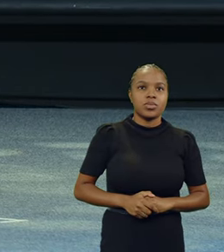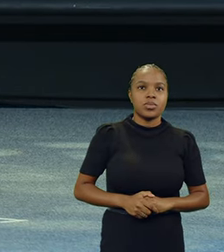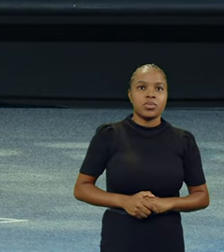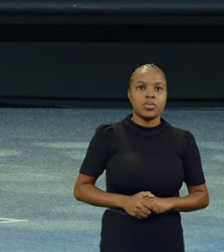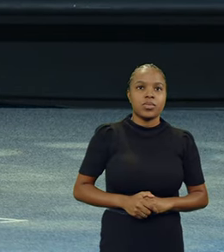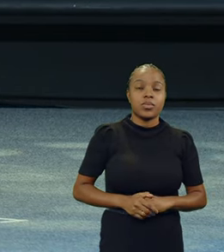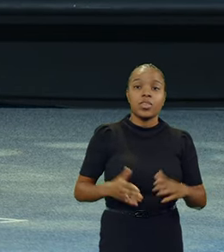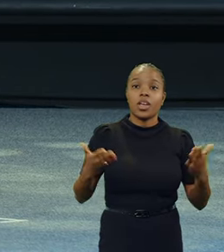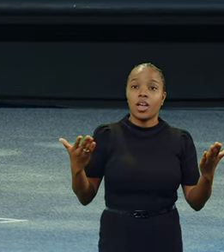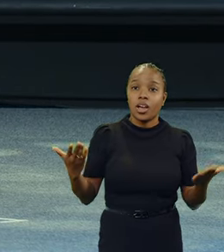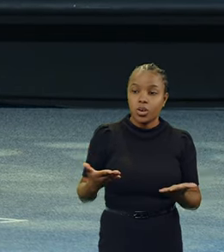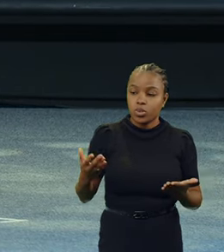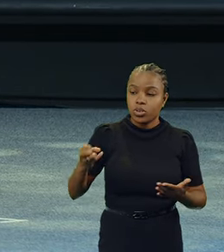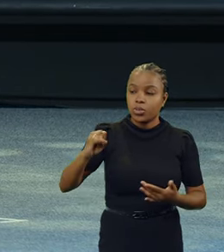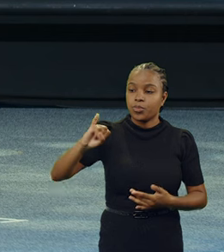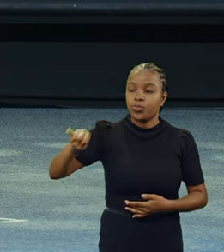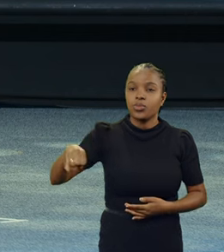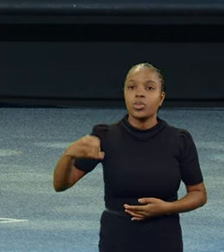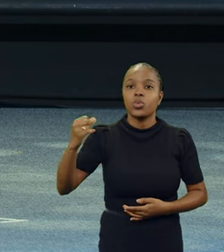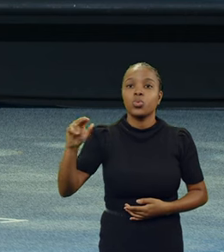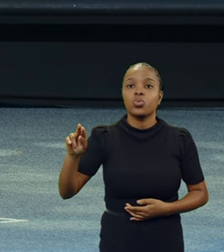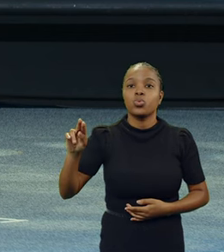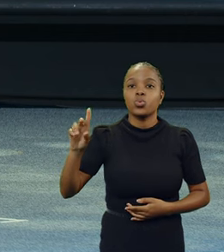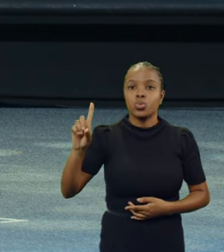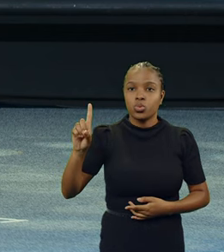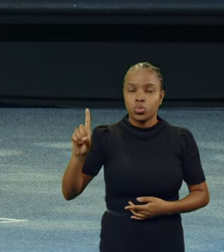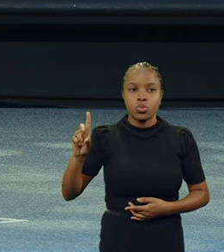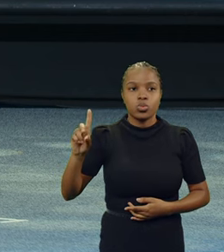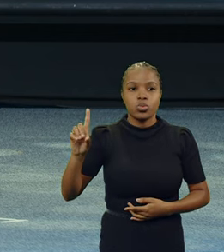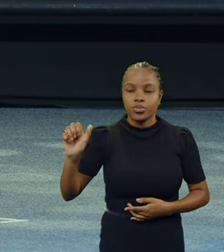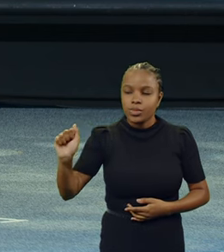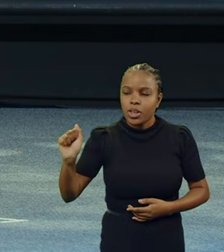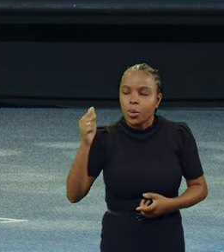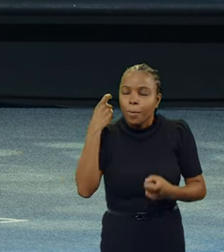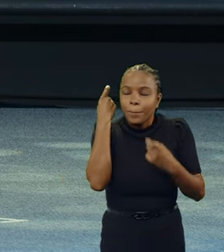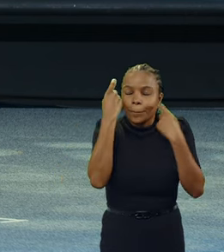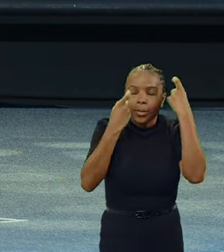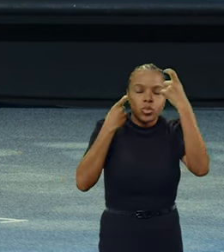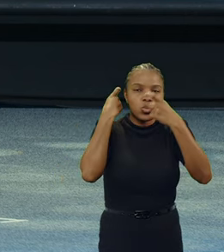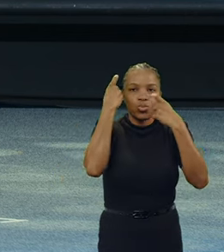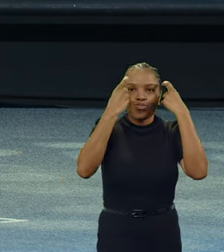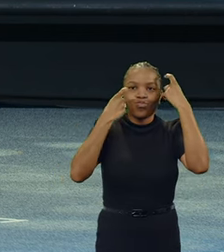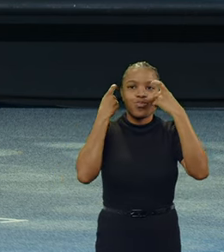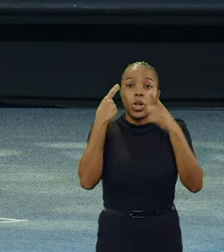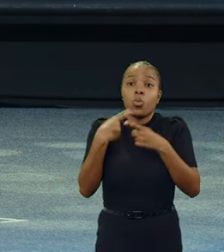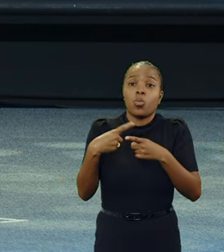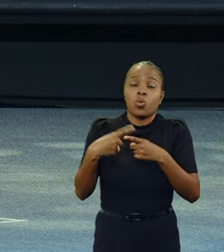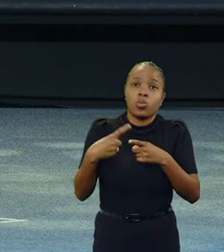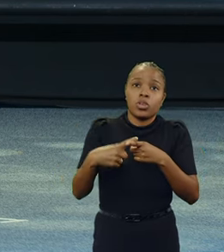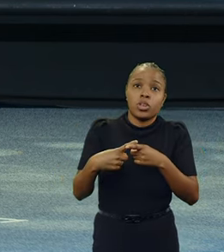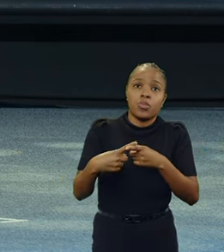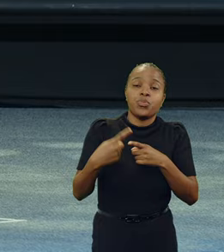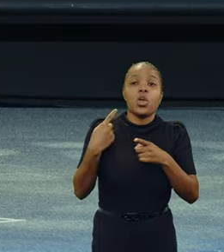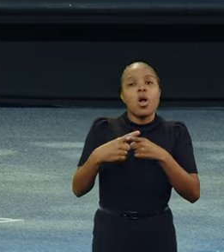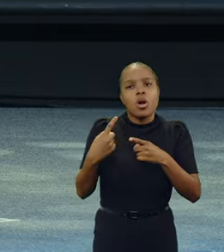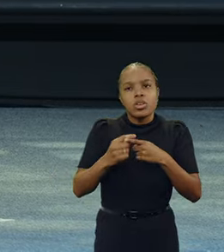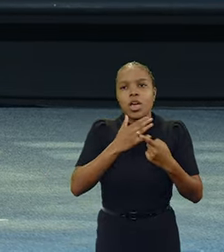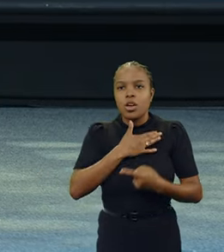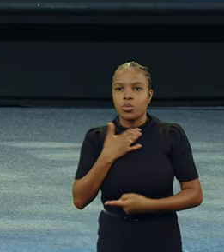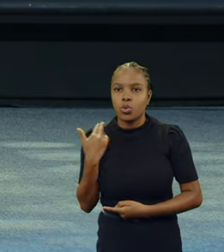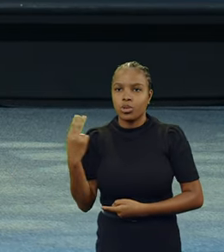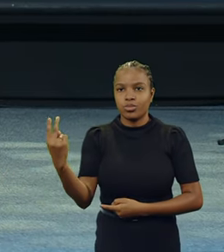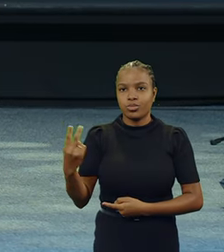Agora Judá está preocupado. Por que que Judá está preocupado? Porque morreram seus dois